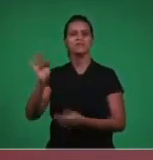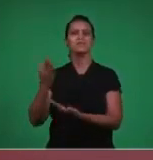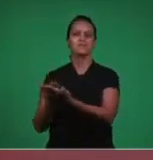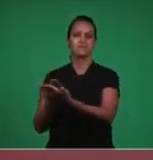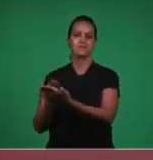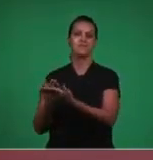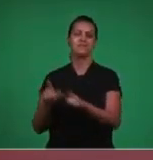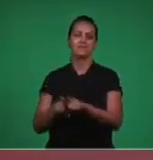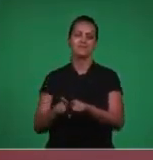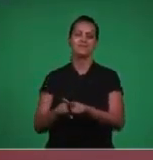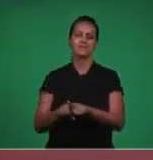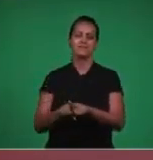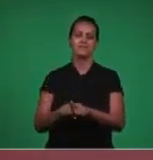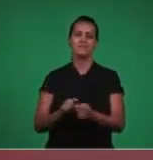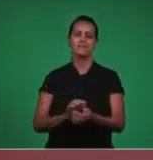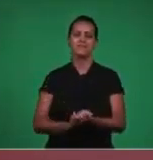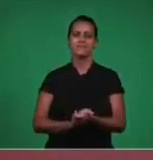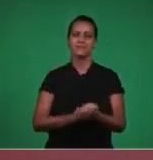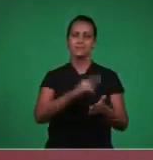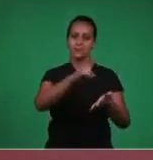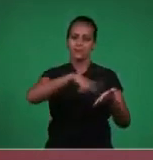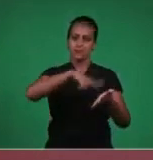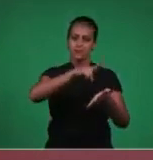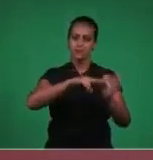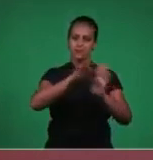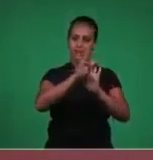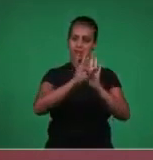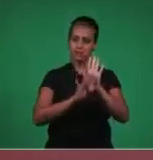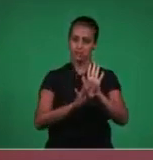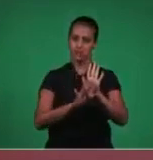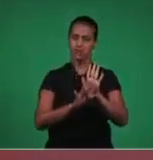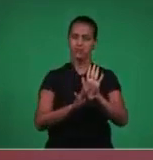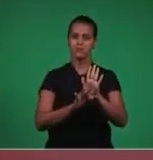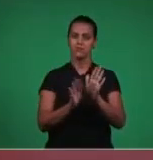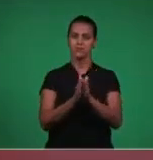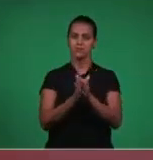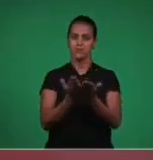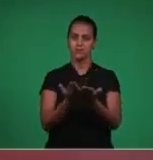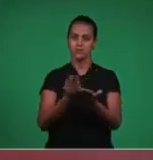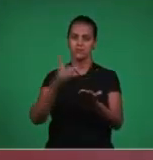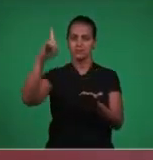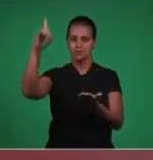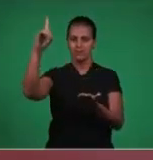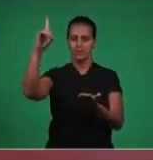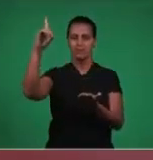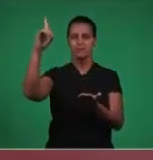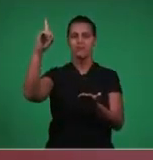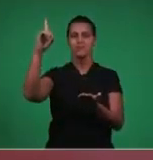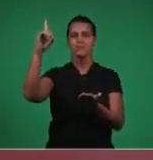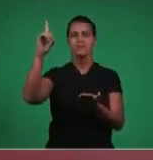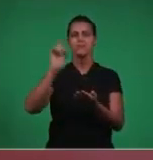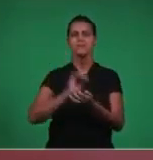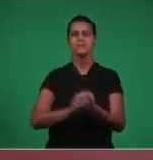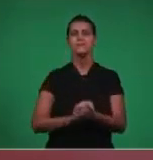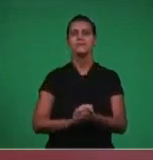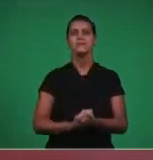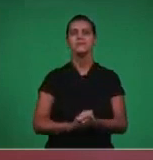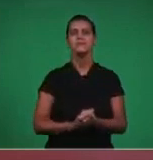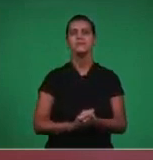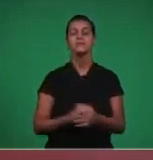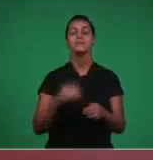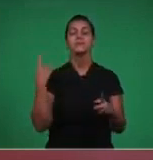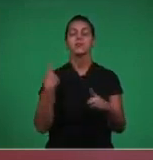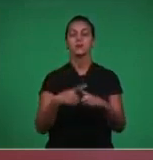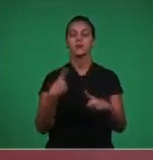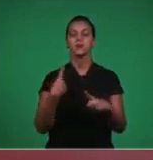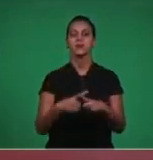nós iniciarmos, nós vamos ler um texto da palavra. Convido a todos a lerem comigo, todos juntos. Porque